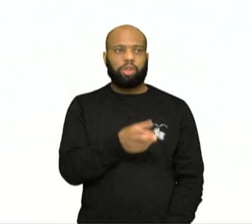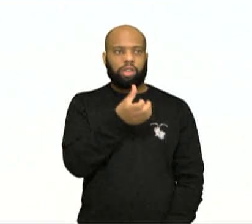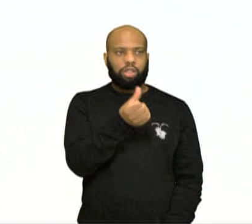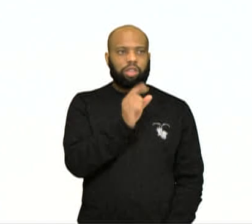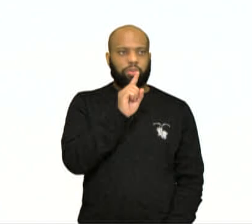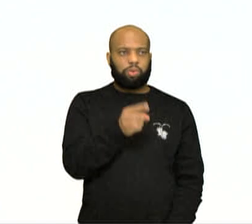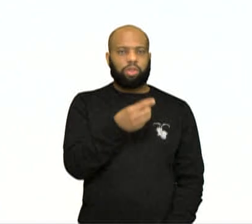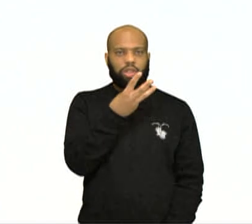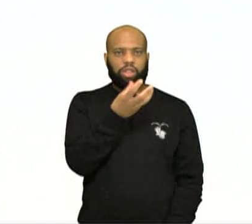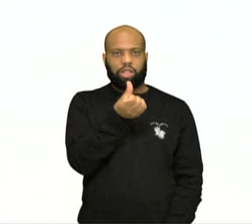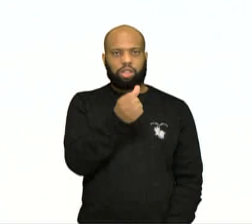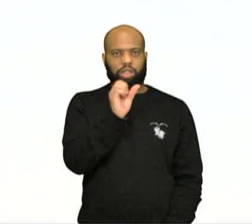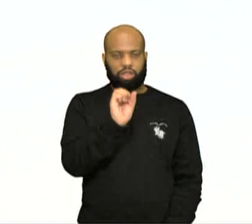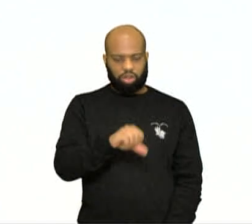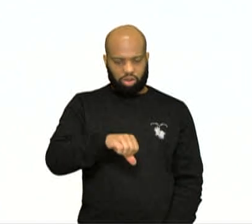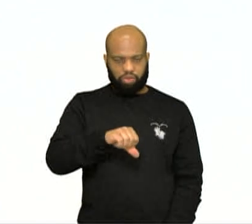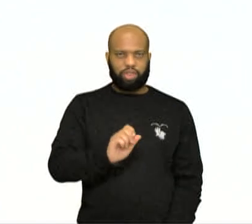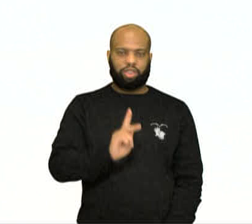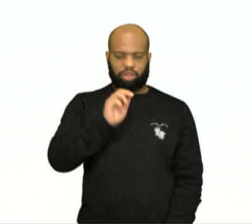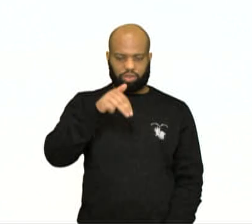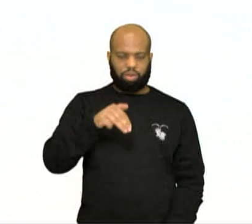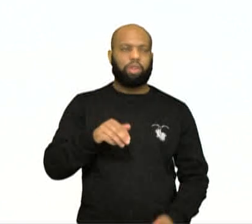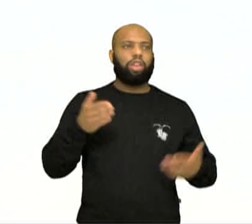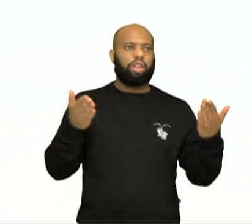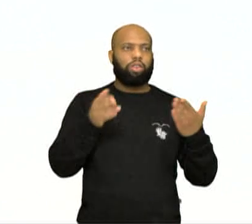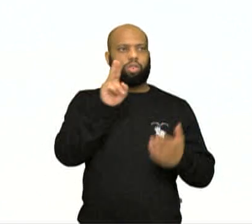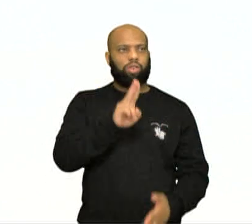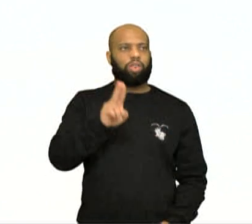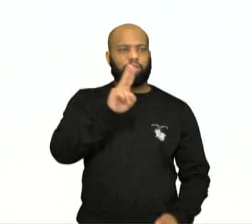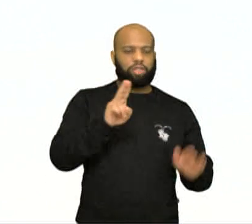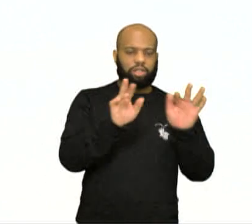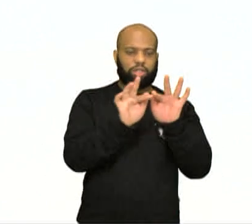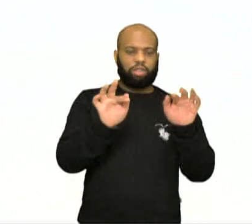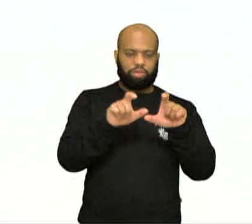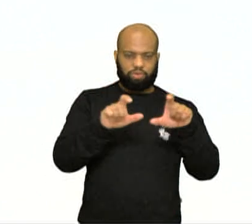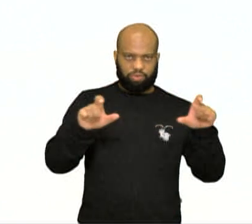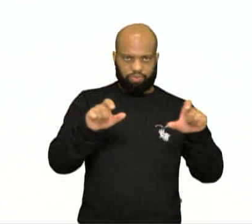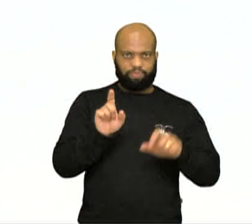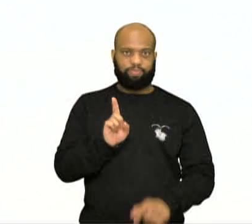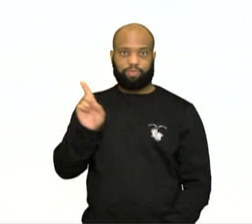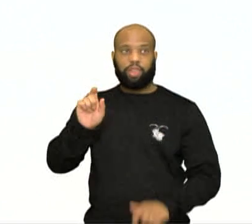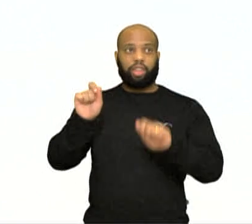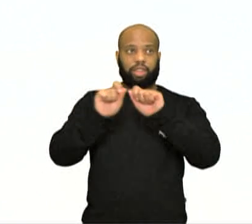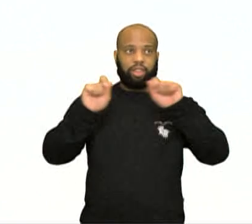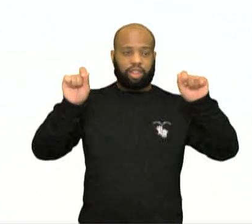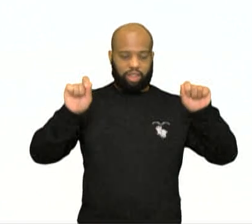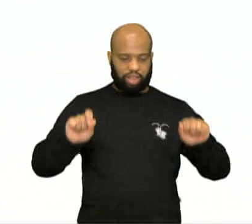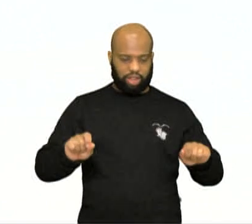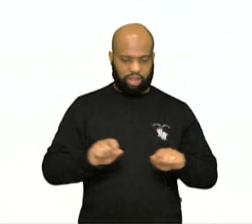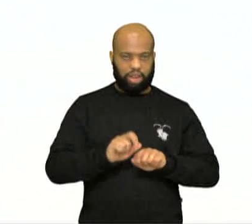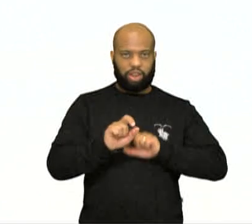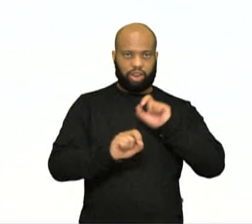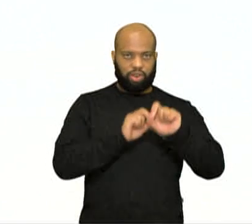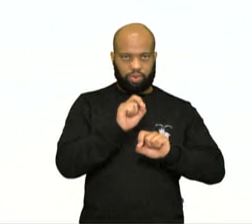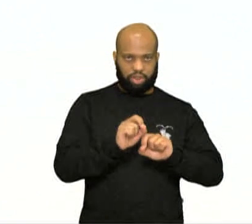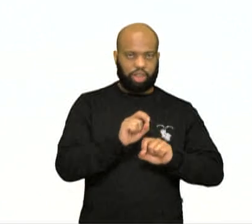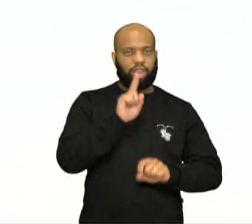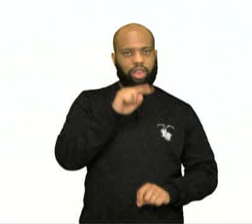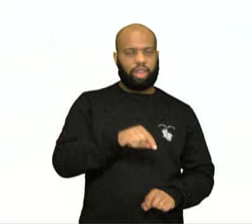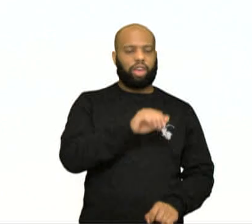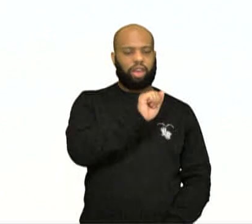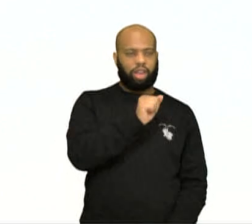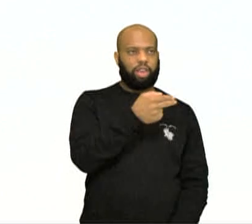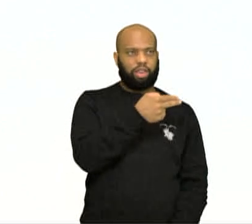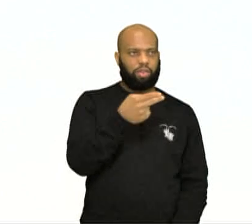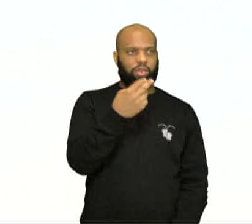6.369 quilômetros. Ou seja, aplicando na nossa fórmula aqui da nossa área, que é 4πr ao quadrado,